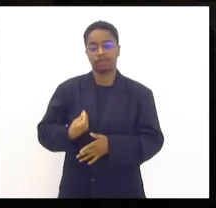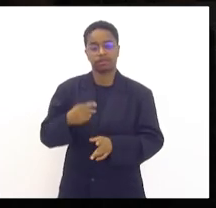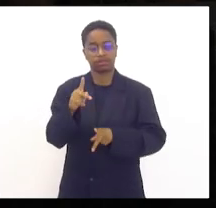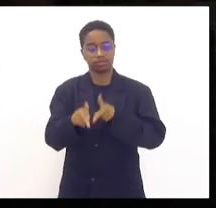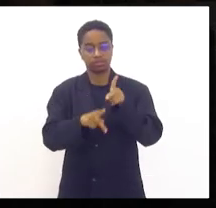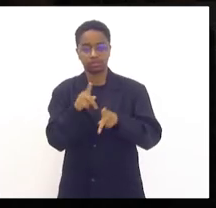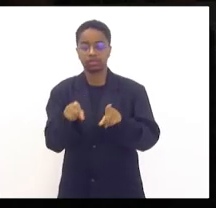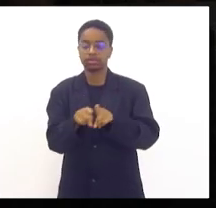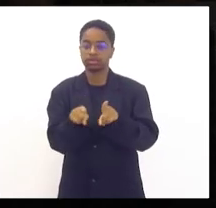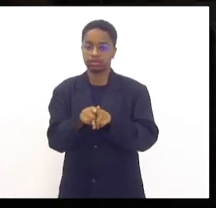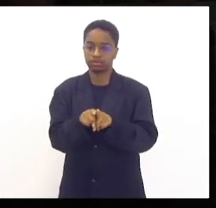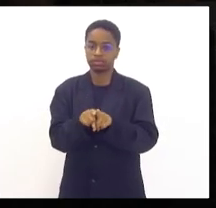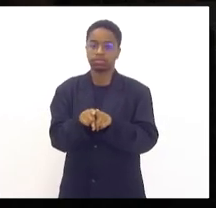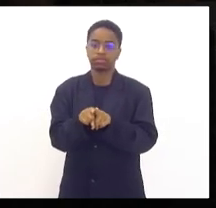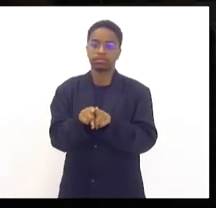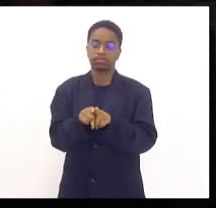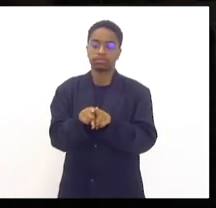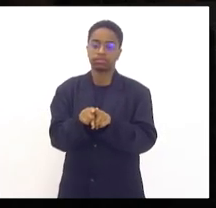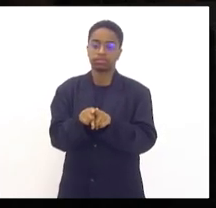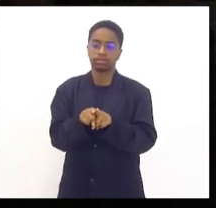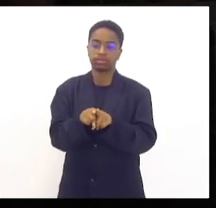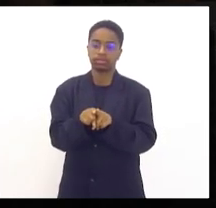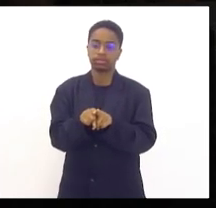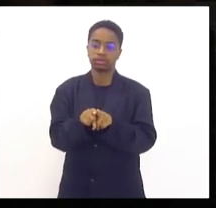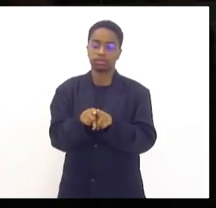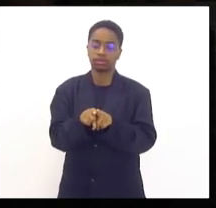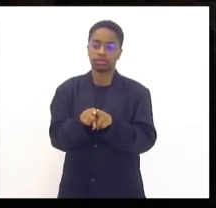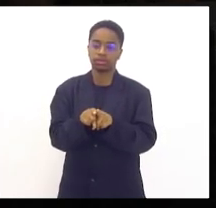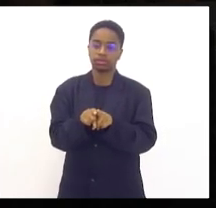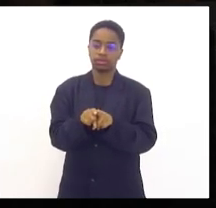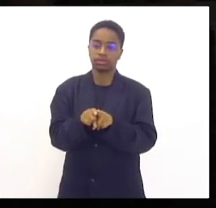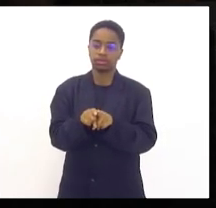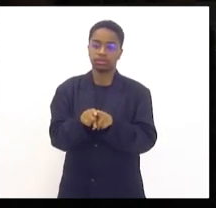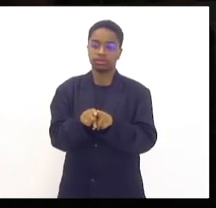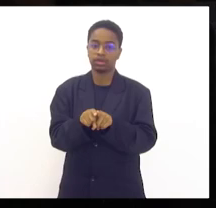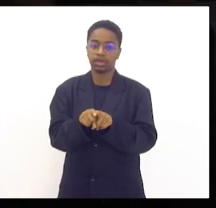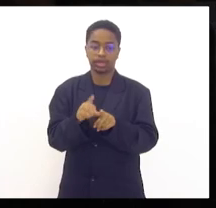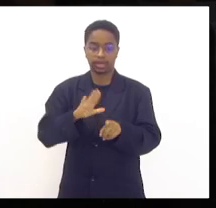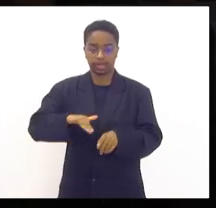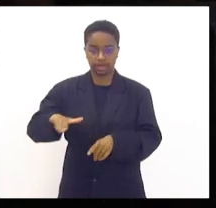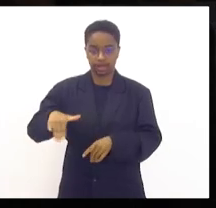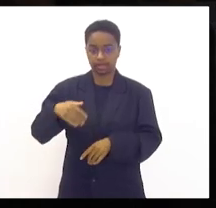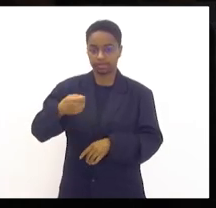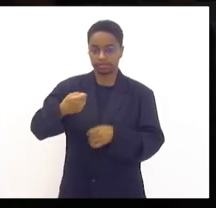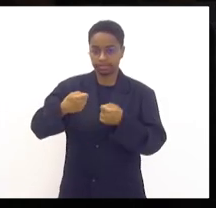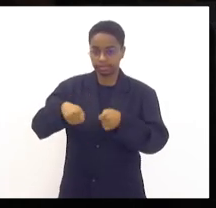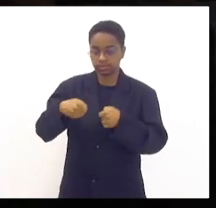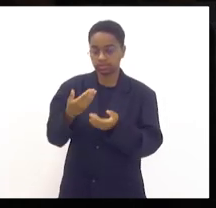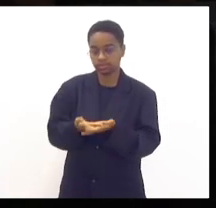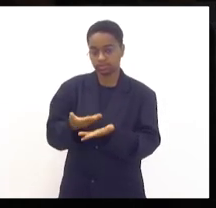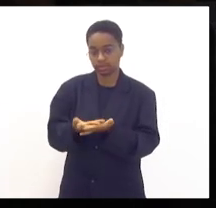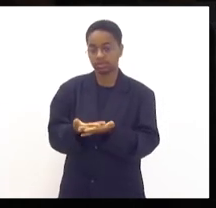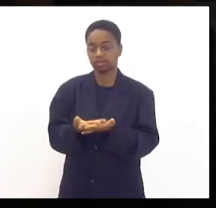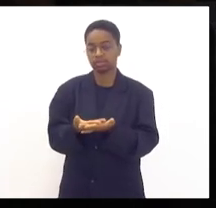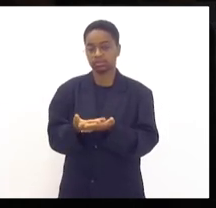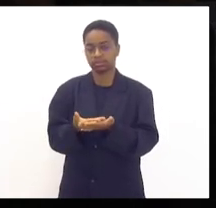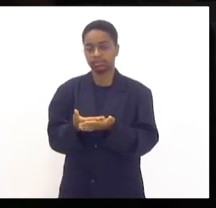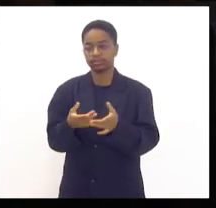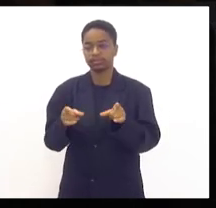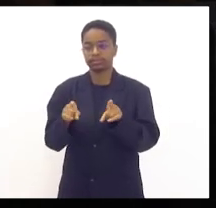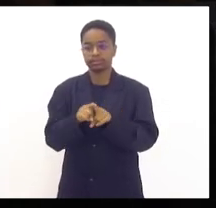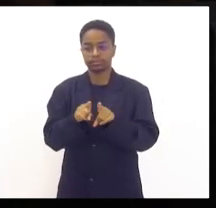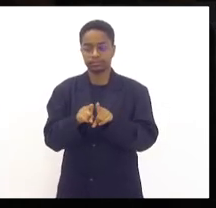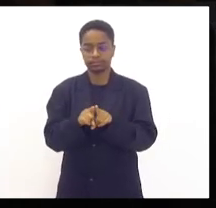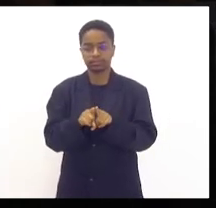um tormento para os menores que precisam estudar, é também